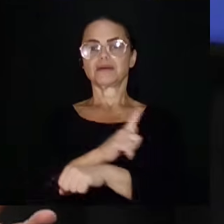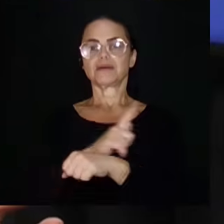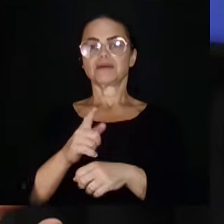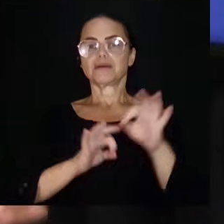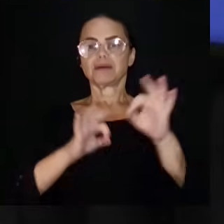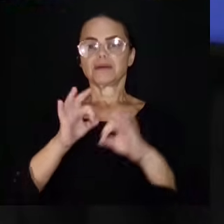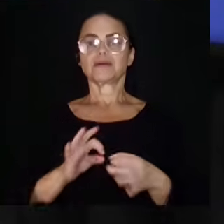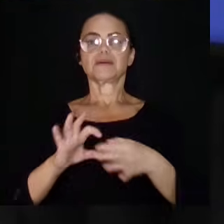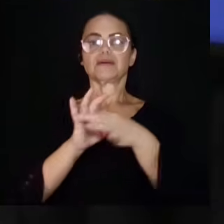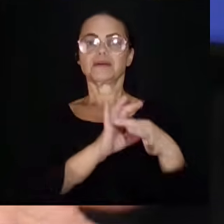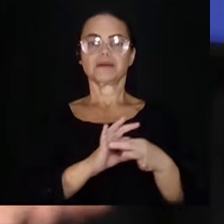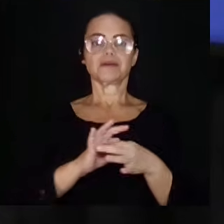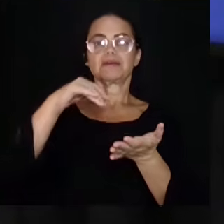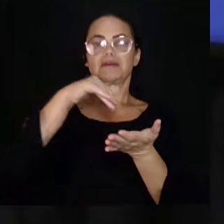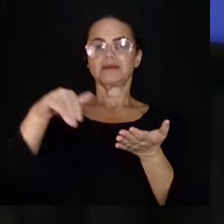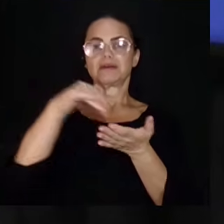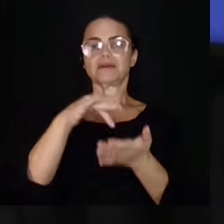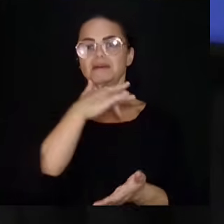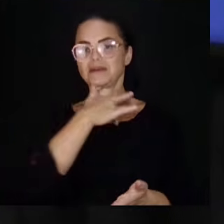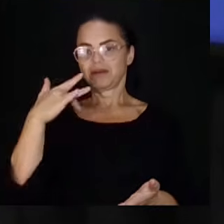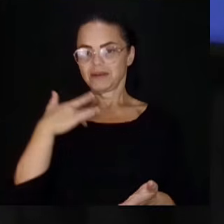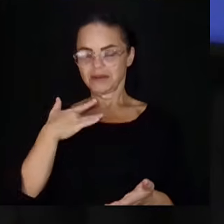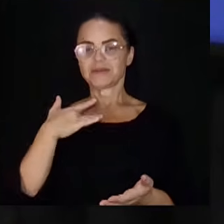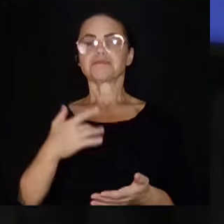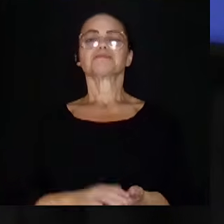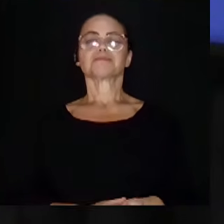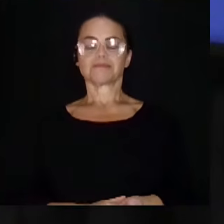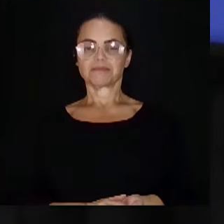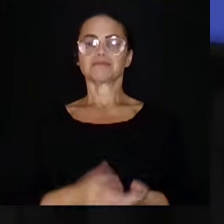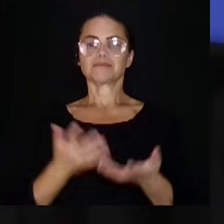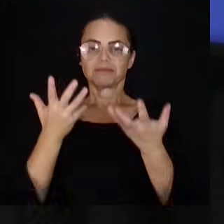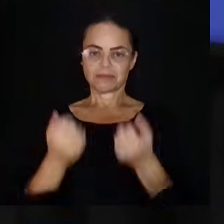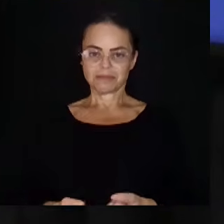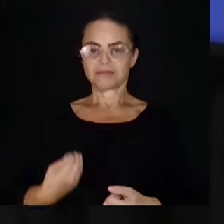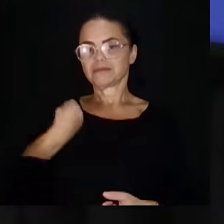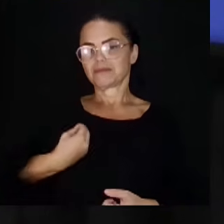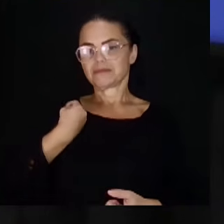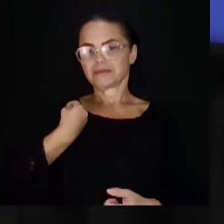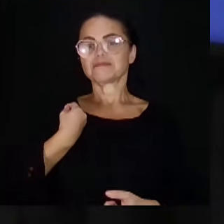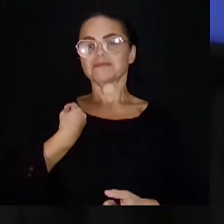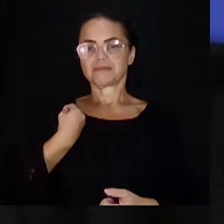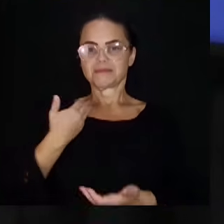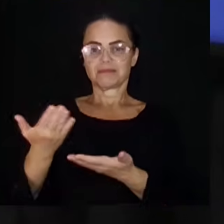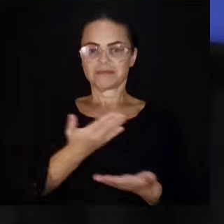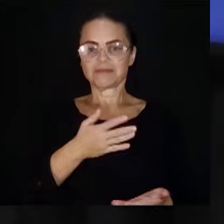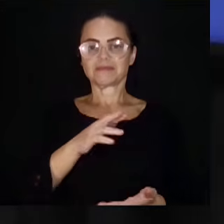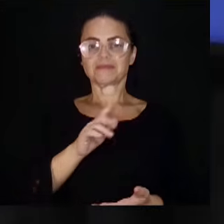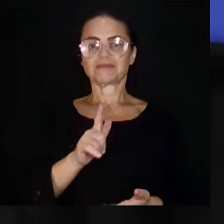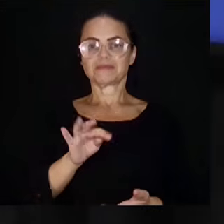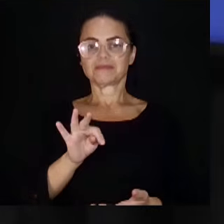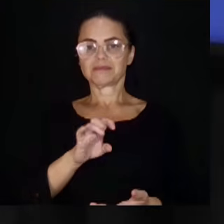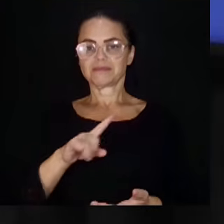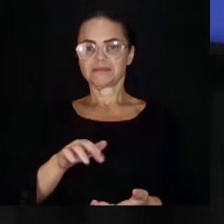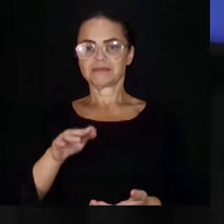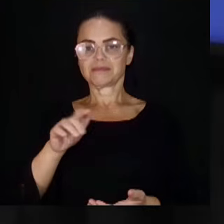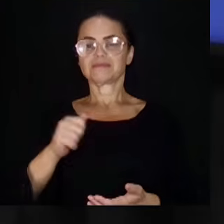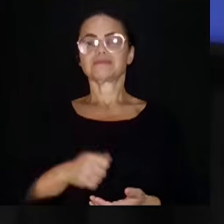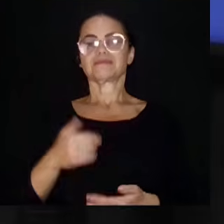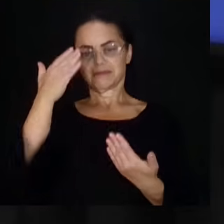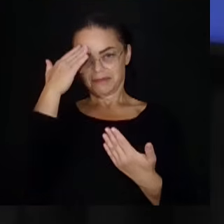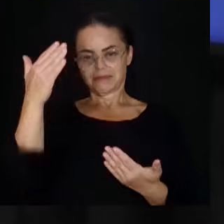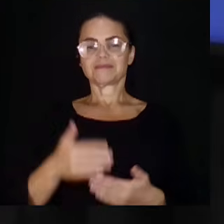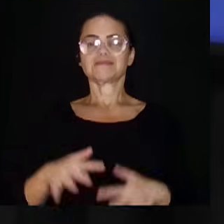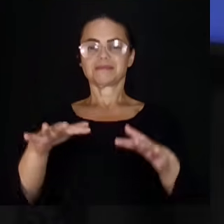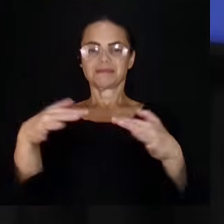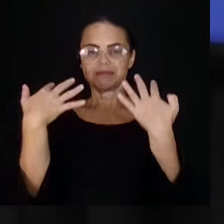Secretaria de Saúde, né, que autorizou a presença da nossa querida Tereza aqui. E agradecemos também ao público que